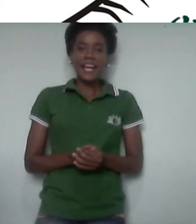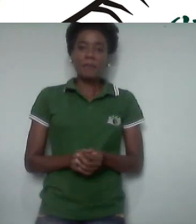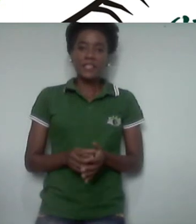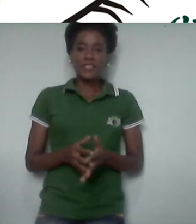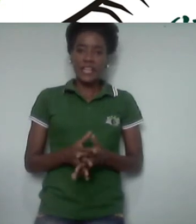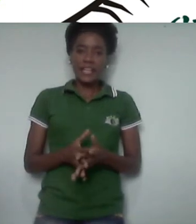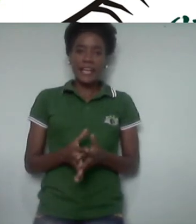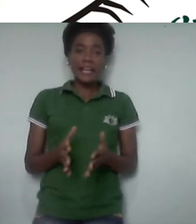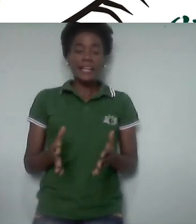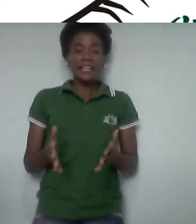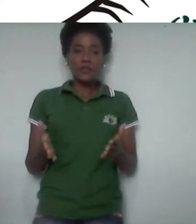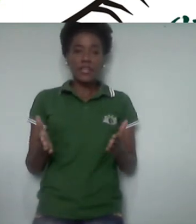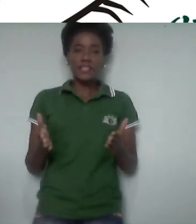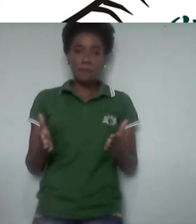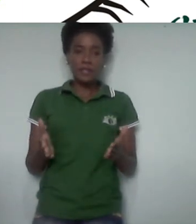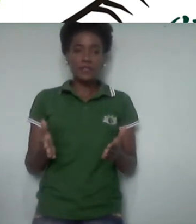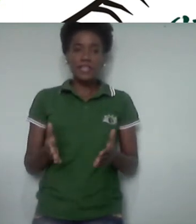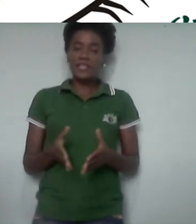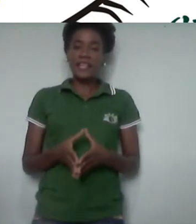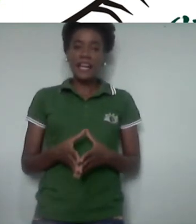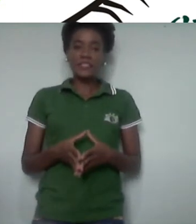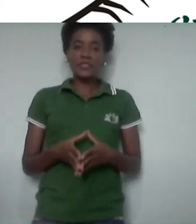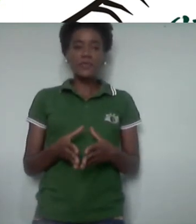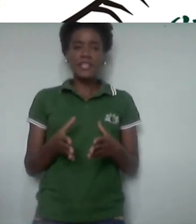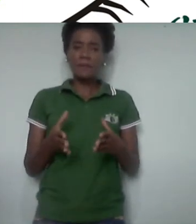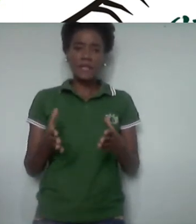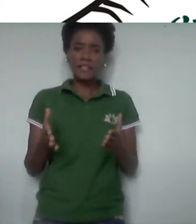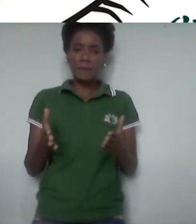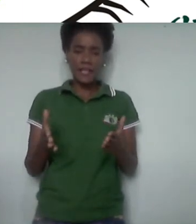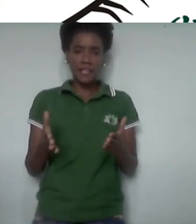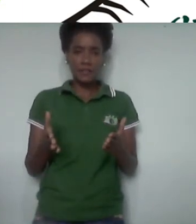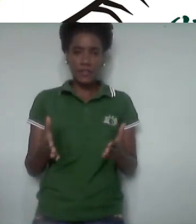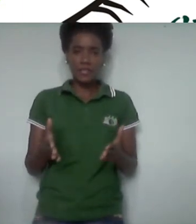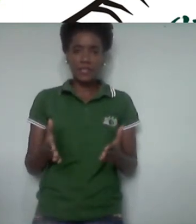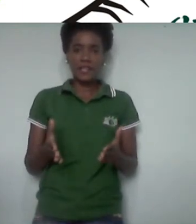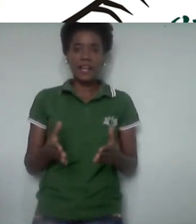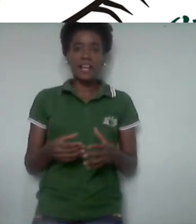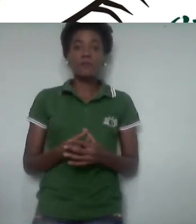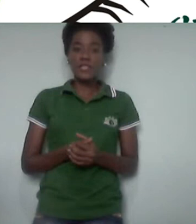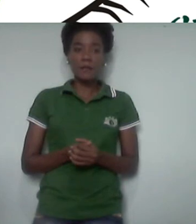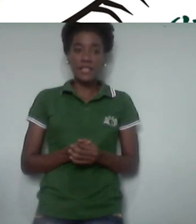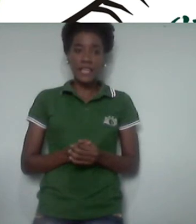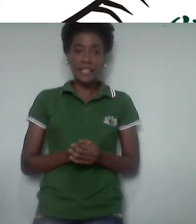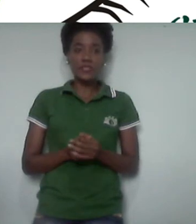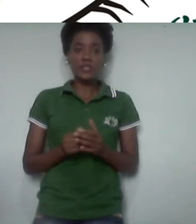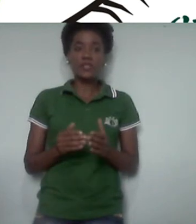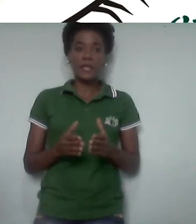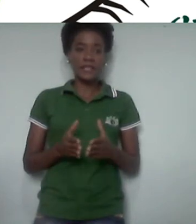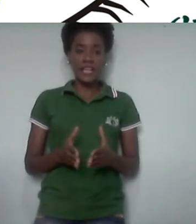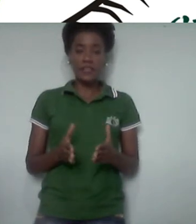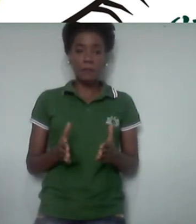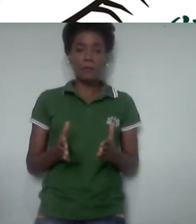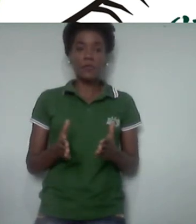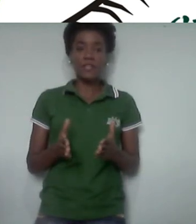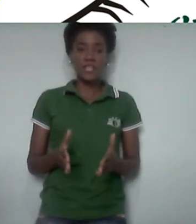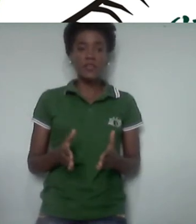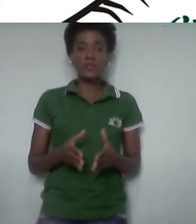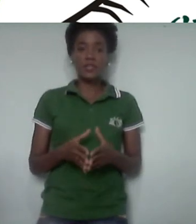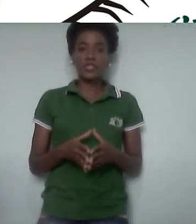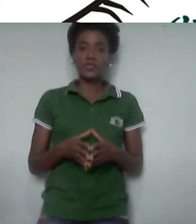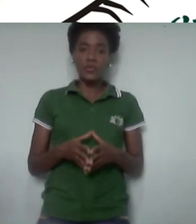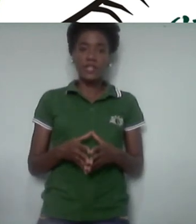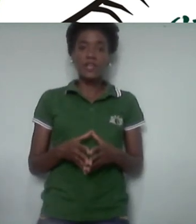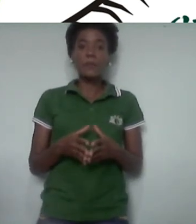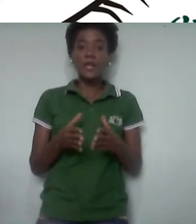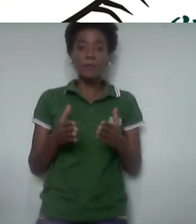fim, cabe destacar que o crescimento da cidade não se limita a barreiras físicas. A responsabilidade socioambiental da população